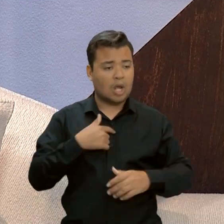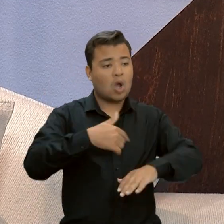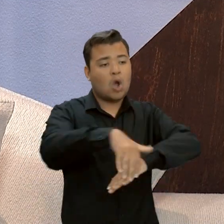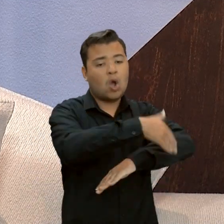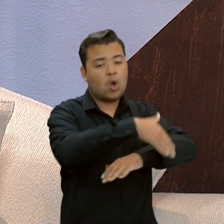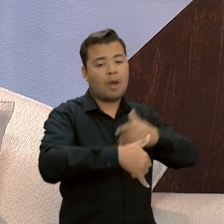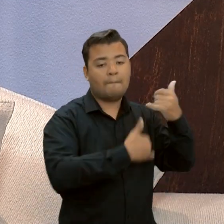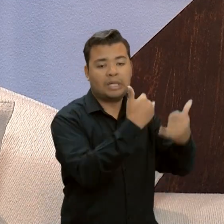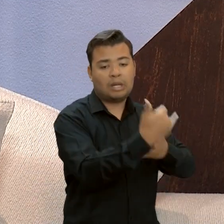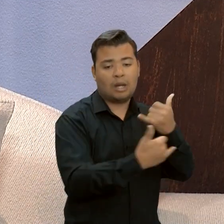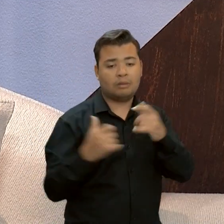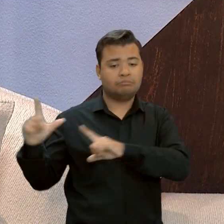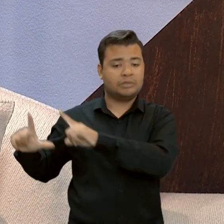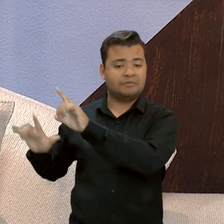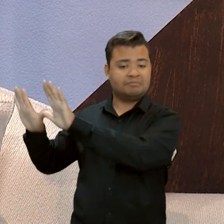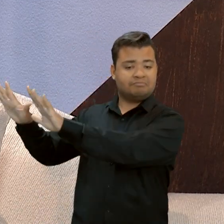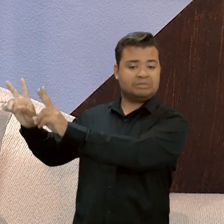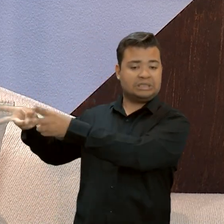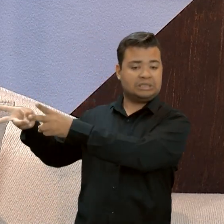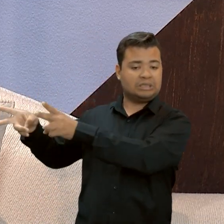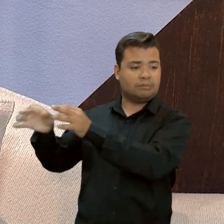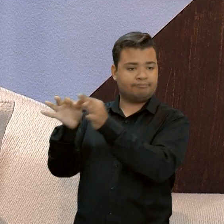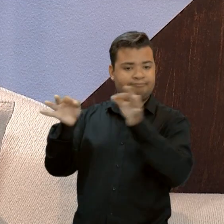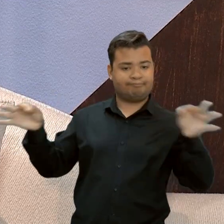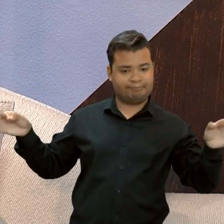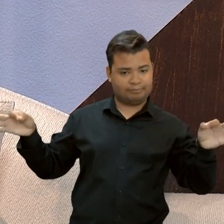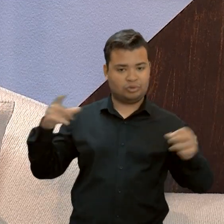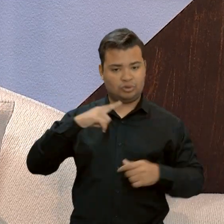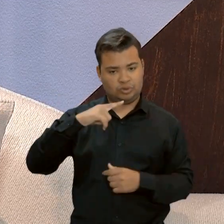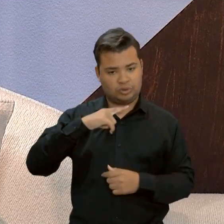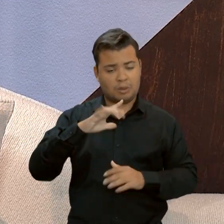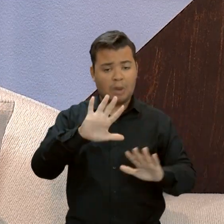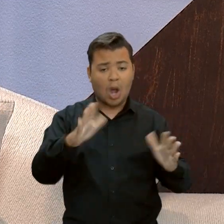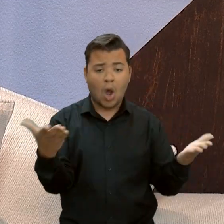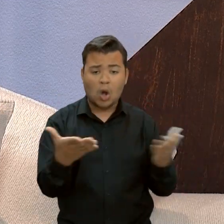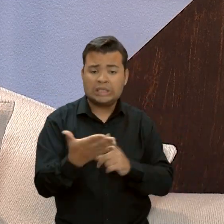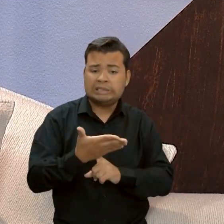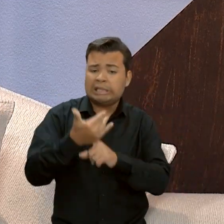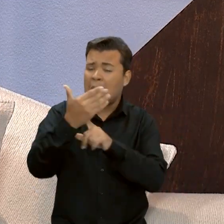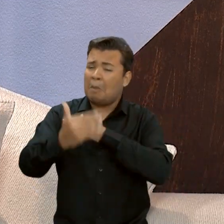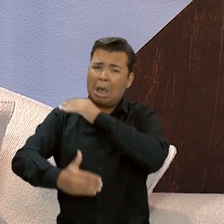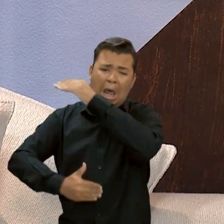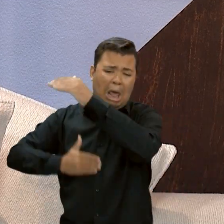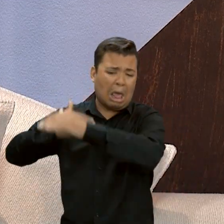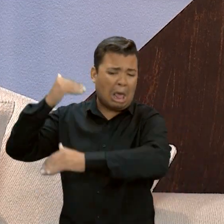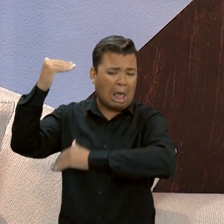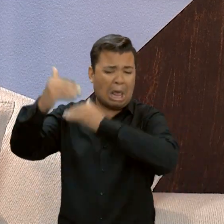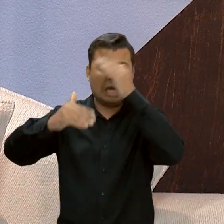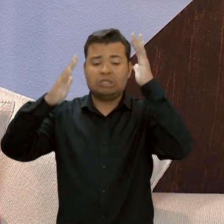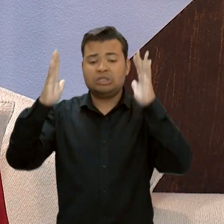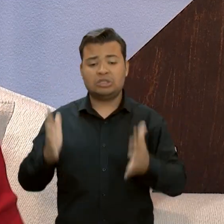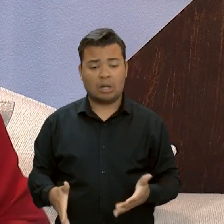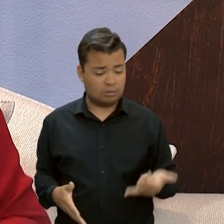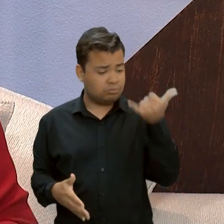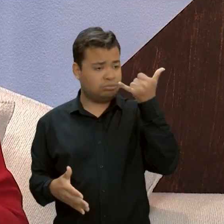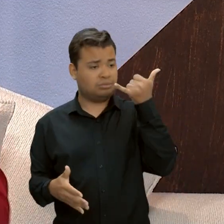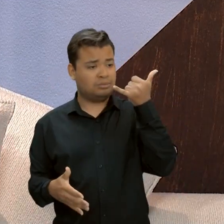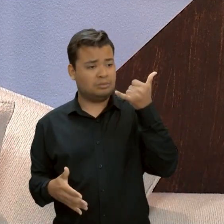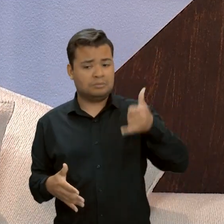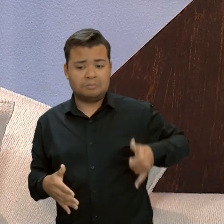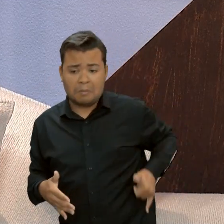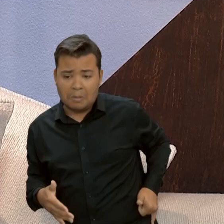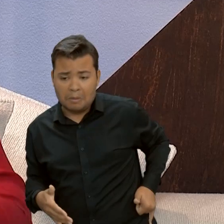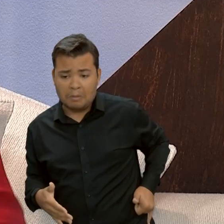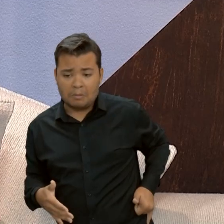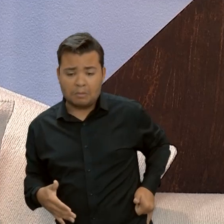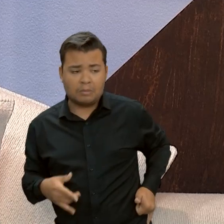sala. E hoje a questão da tecnologia, né, super avançada, ela vai na nossa mão, né? O tempo inteiro na mão, no bolso,